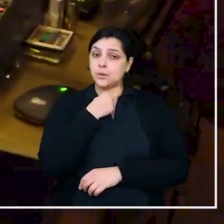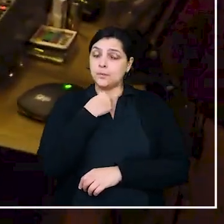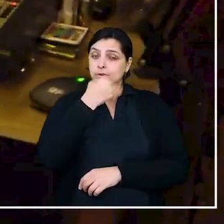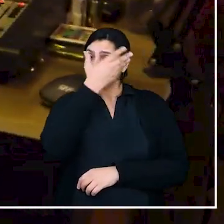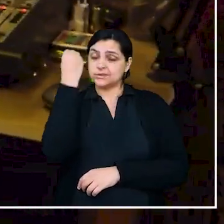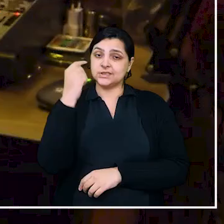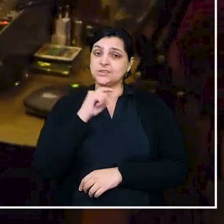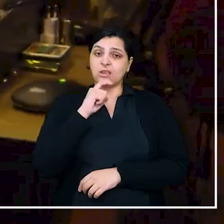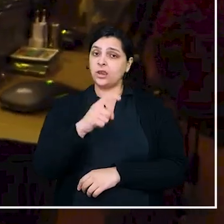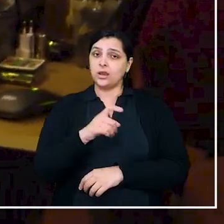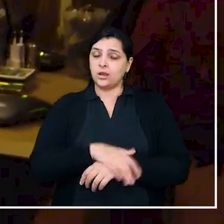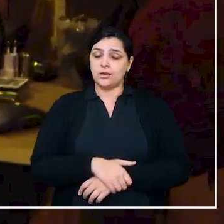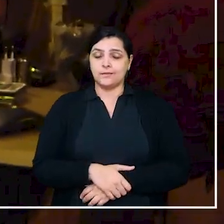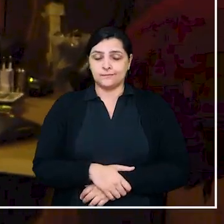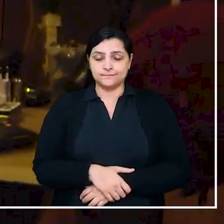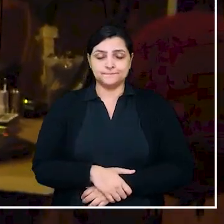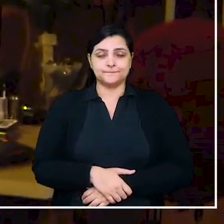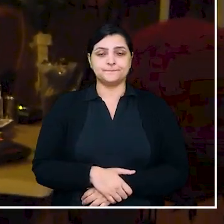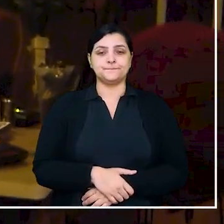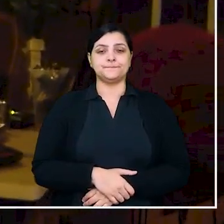trás.